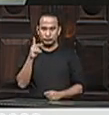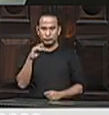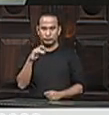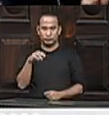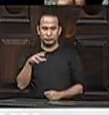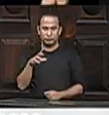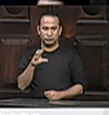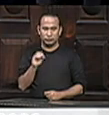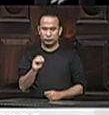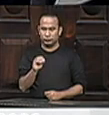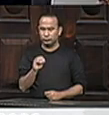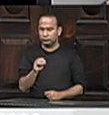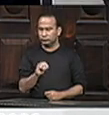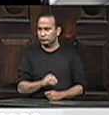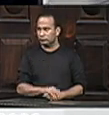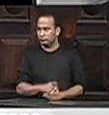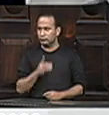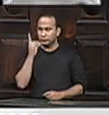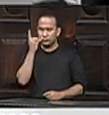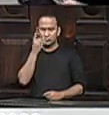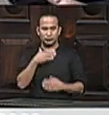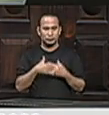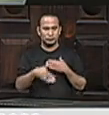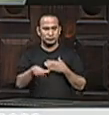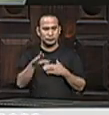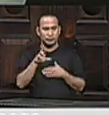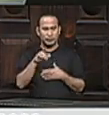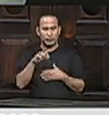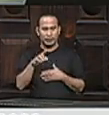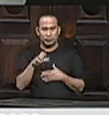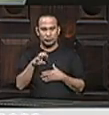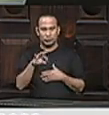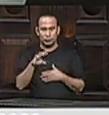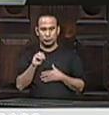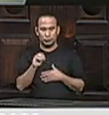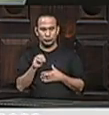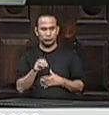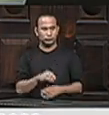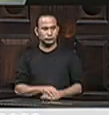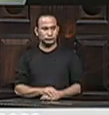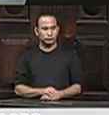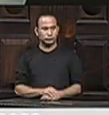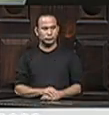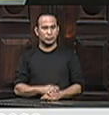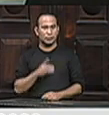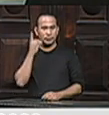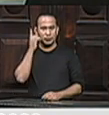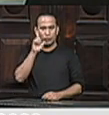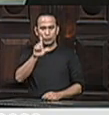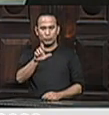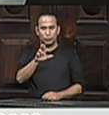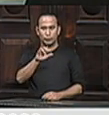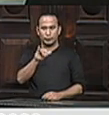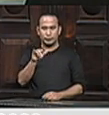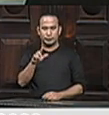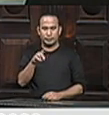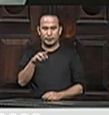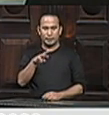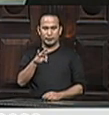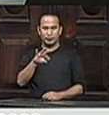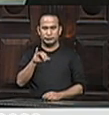posto, o meu voto divergente no mérito é contrário. Pela Comissão de